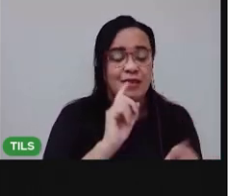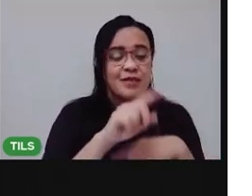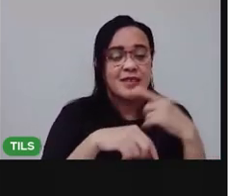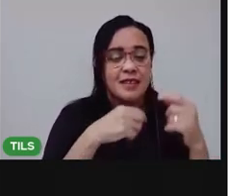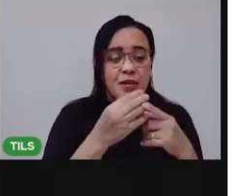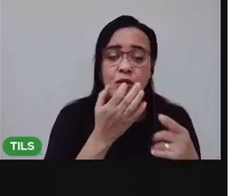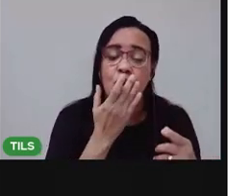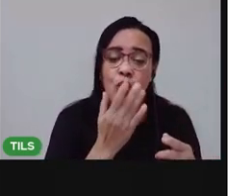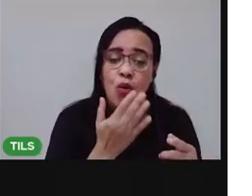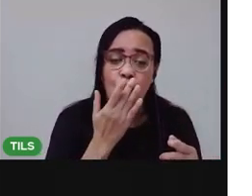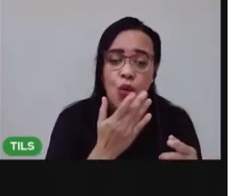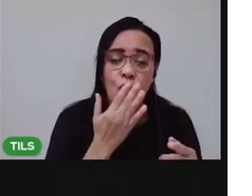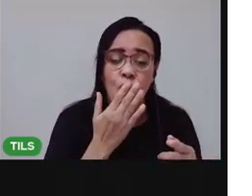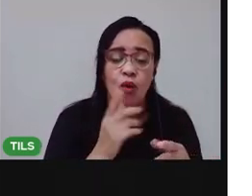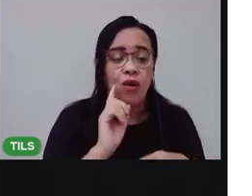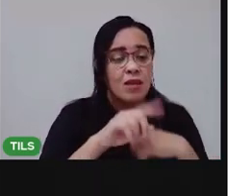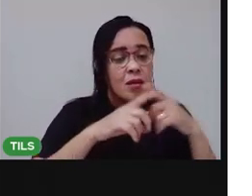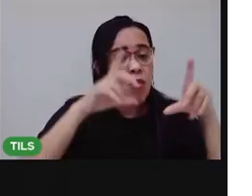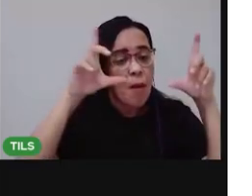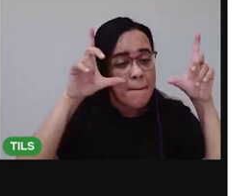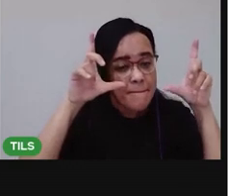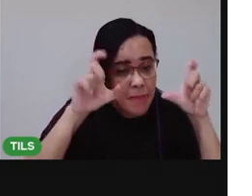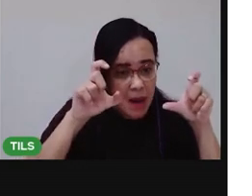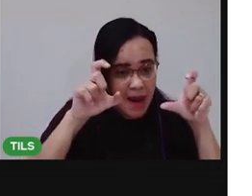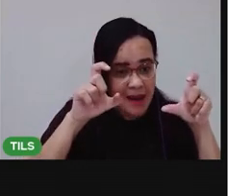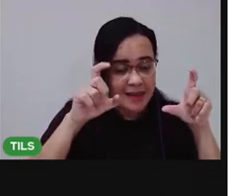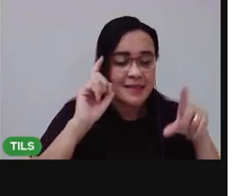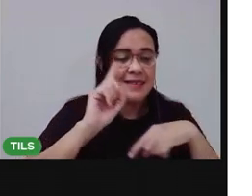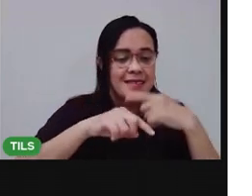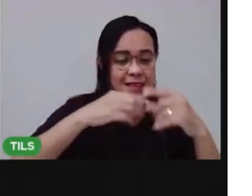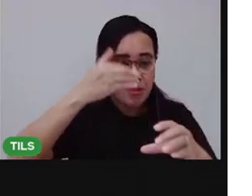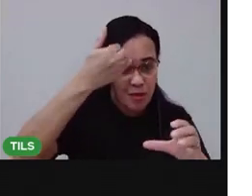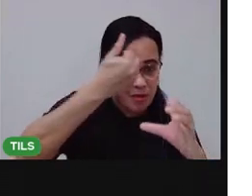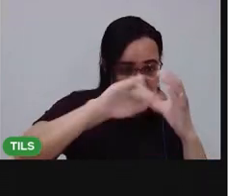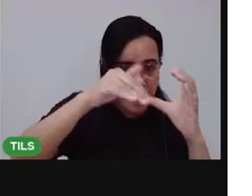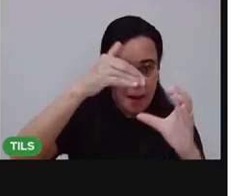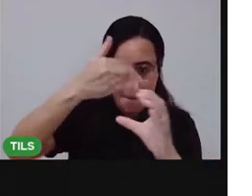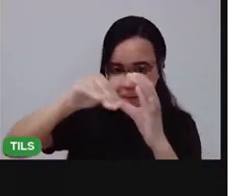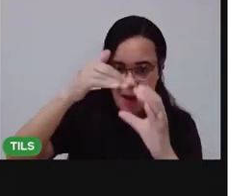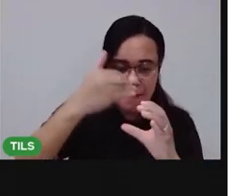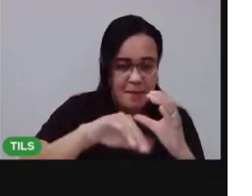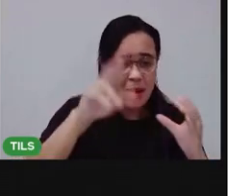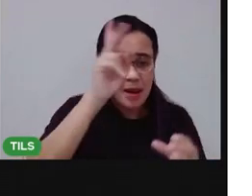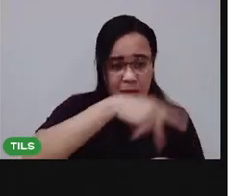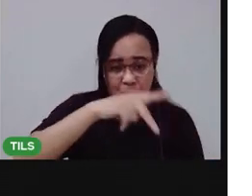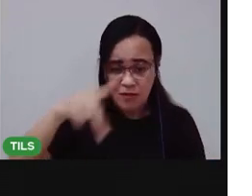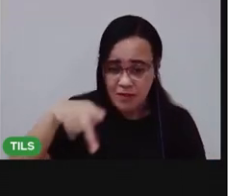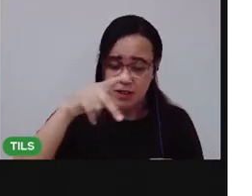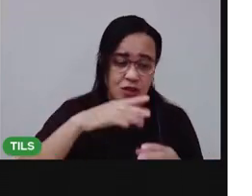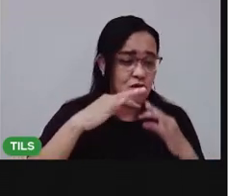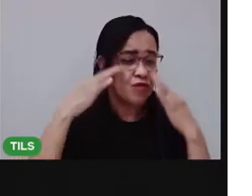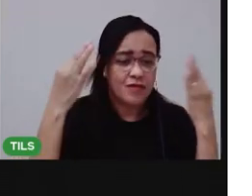foto e compartilhe com seus familiares, com a professora da sua escola, tá bom? Capricha!